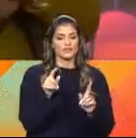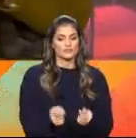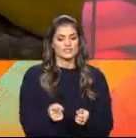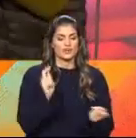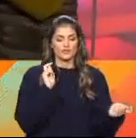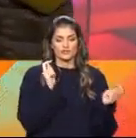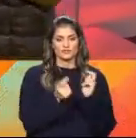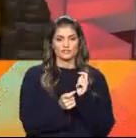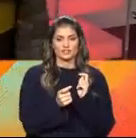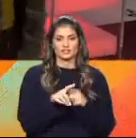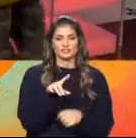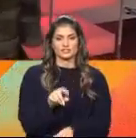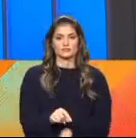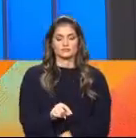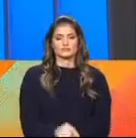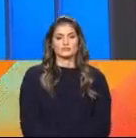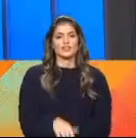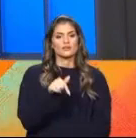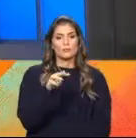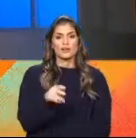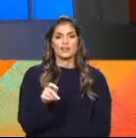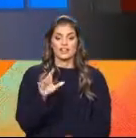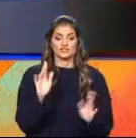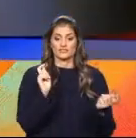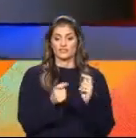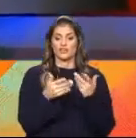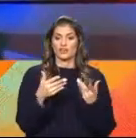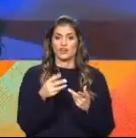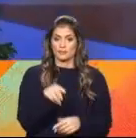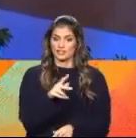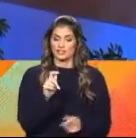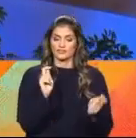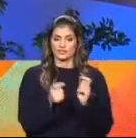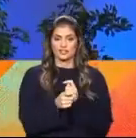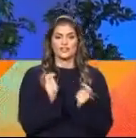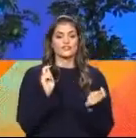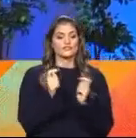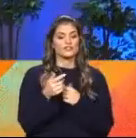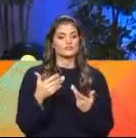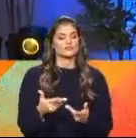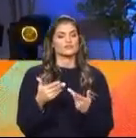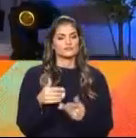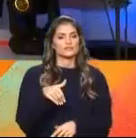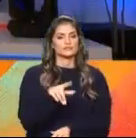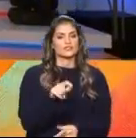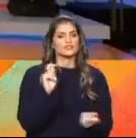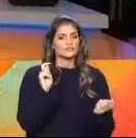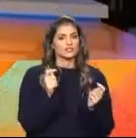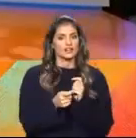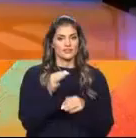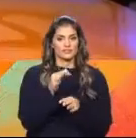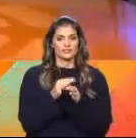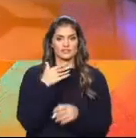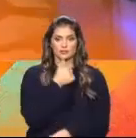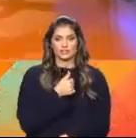mira, mira, mira, dançando com alegria, o anel já virou. Olha, mira, Maria, olha, mira, mira, mira, eu gosto de terminar. A festa está